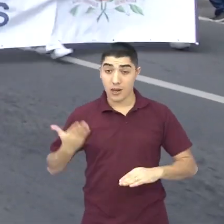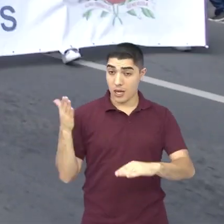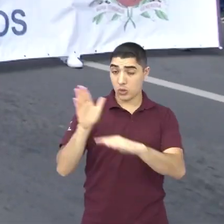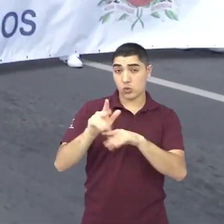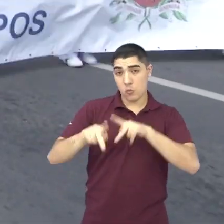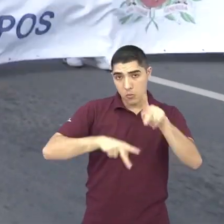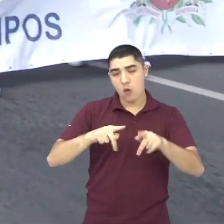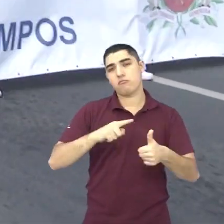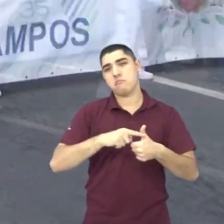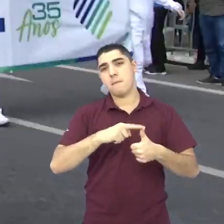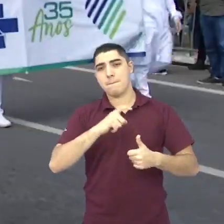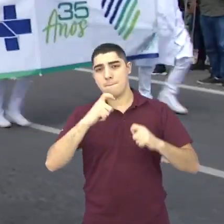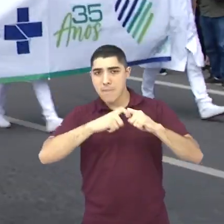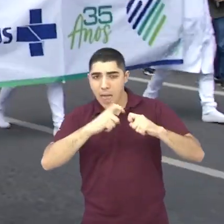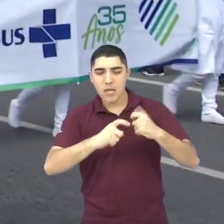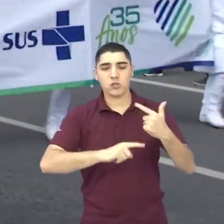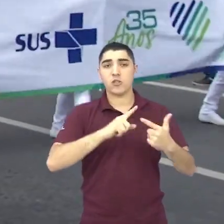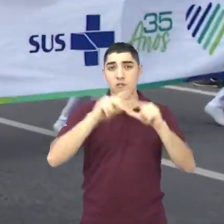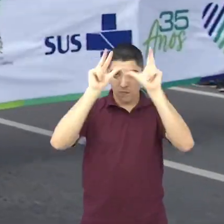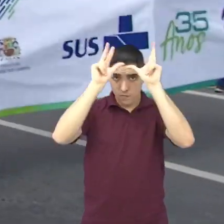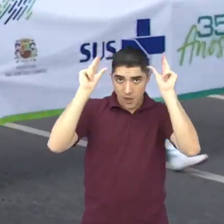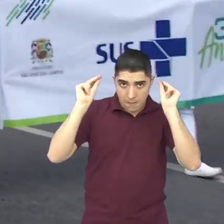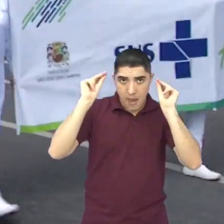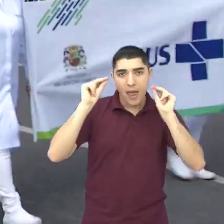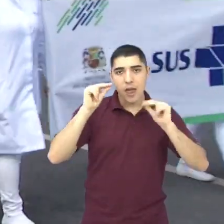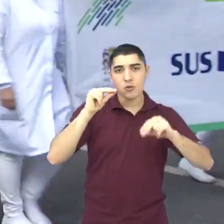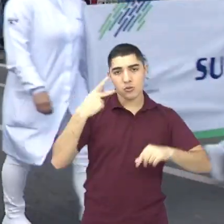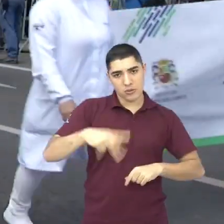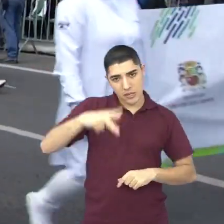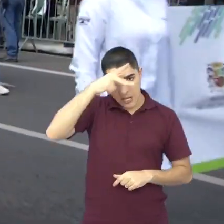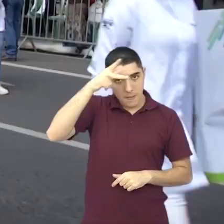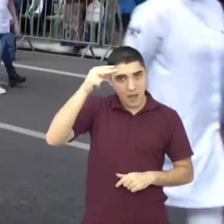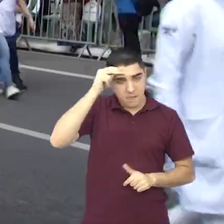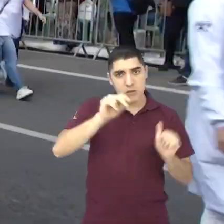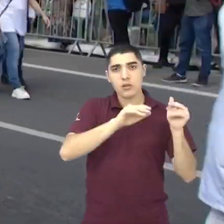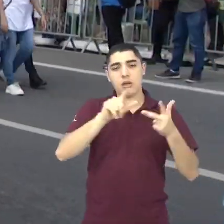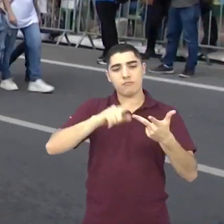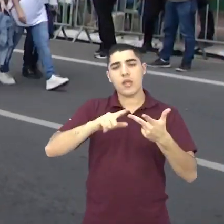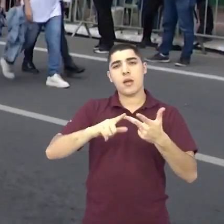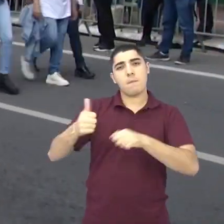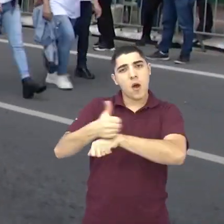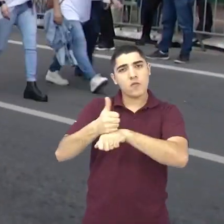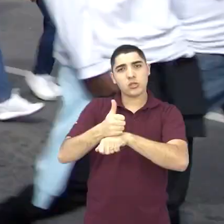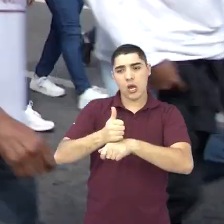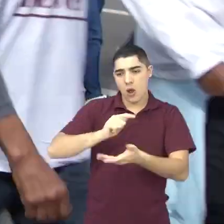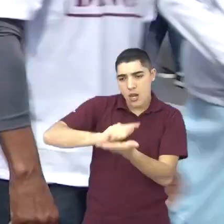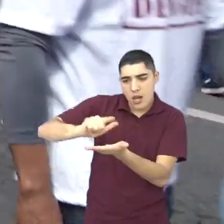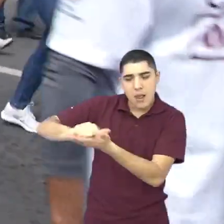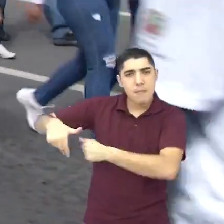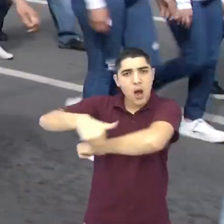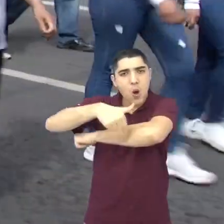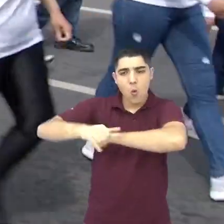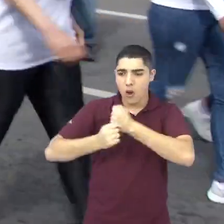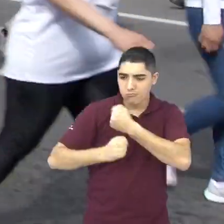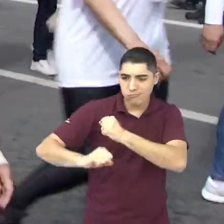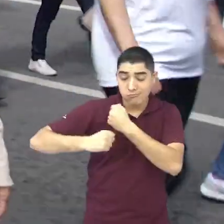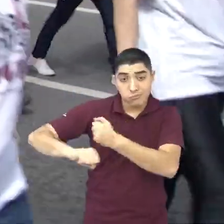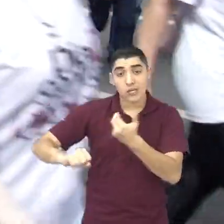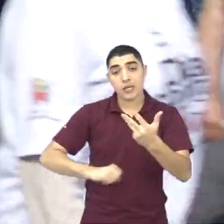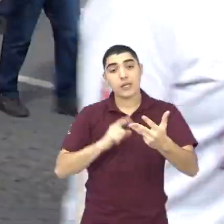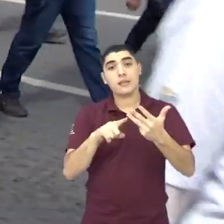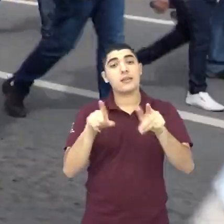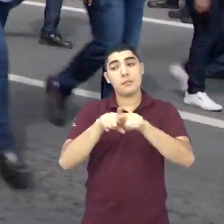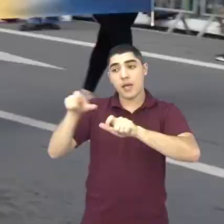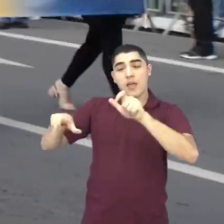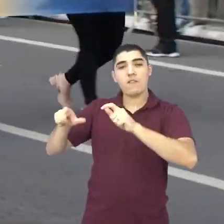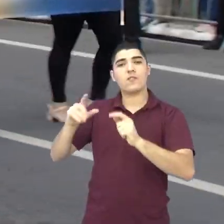público que prestam serviços à população. Médicos e enfermeiros das unidades de saúde da prefeitura, agentes de limpeza das